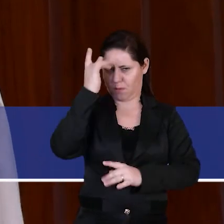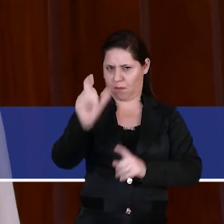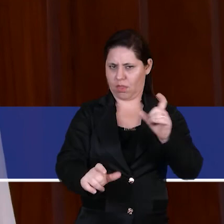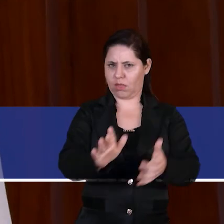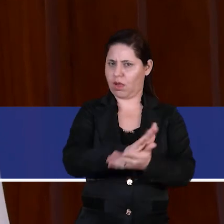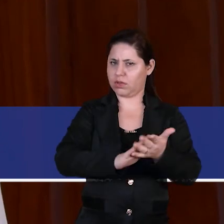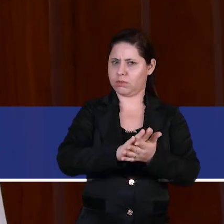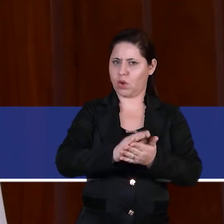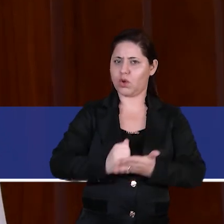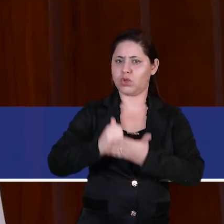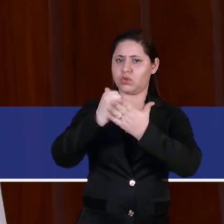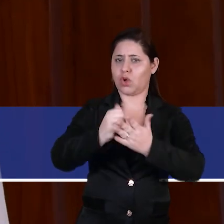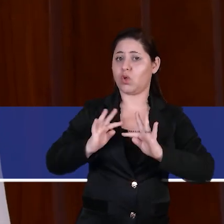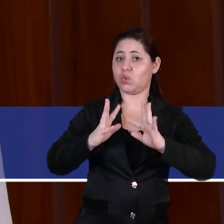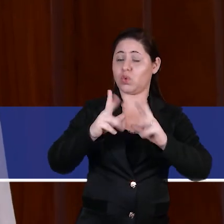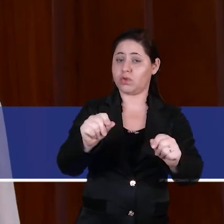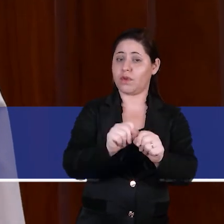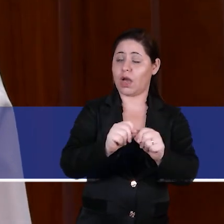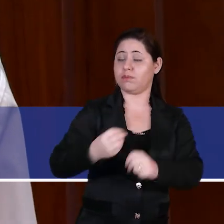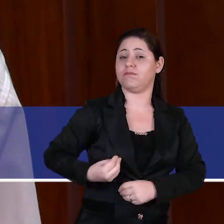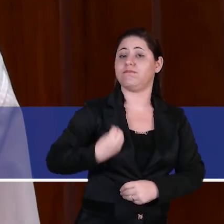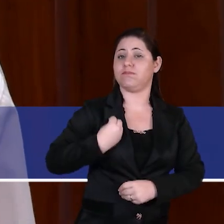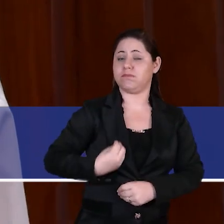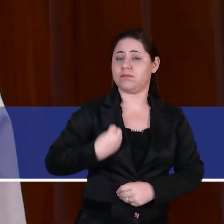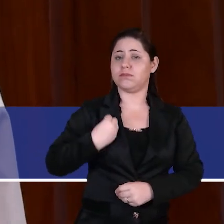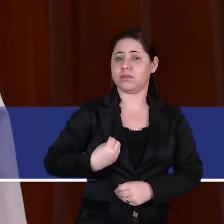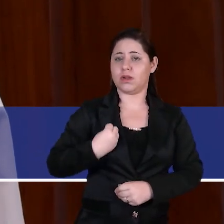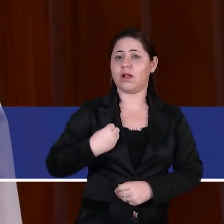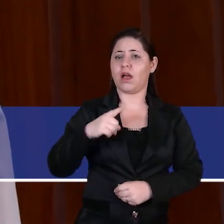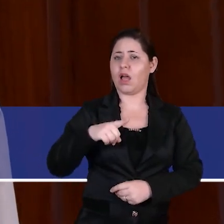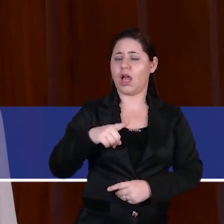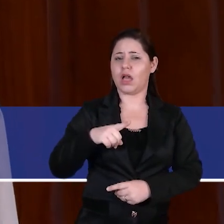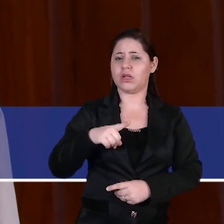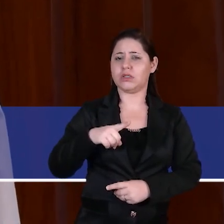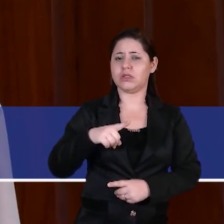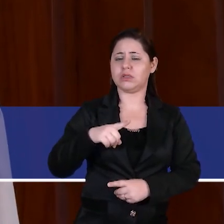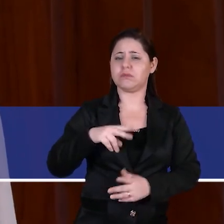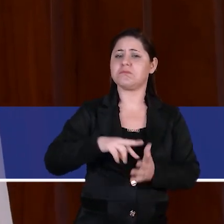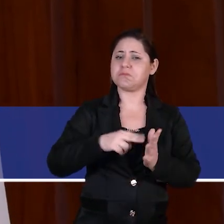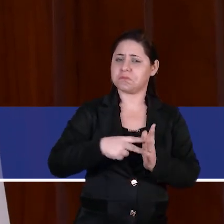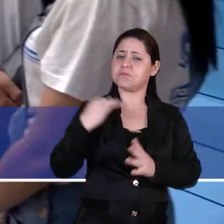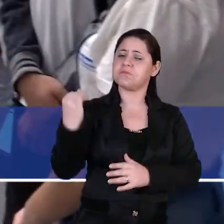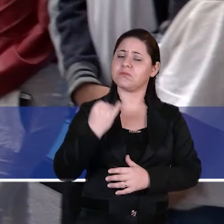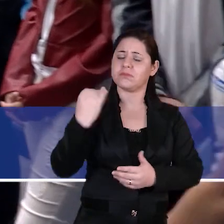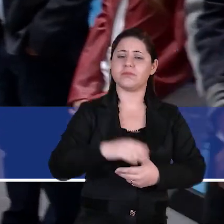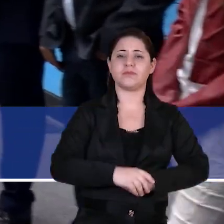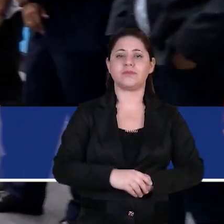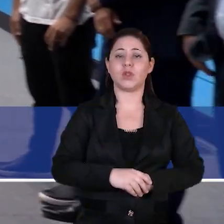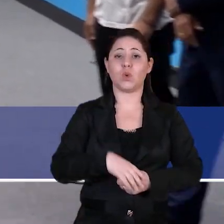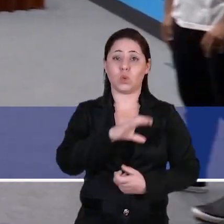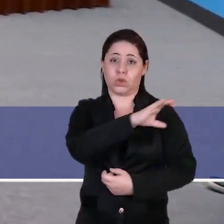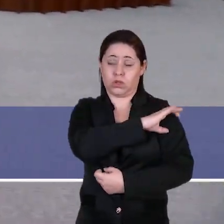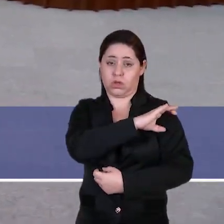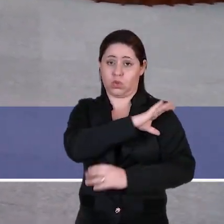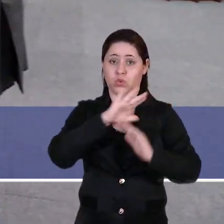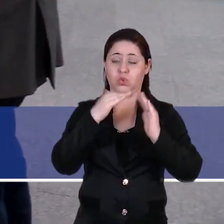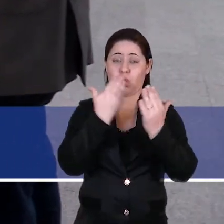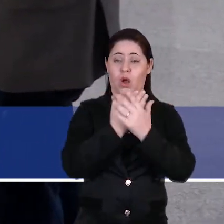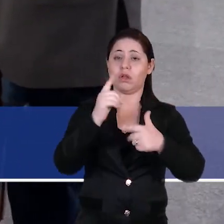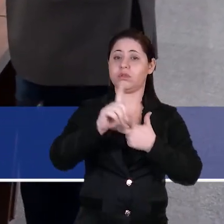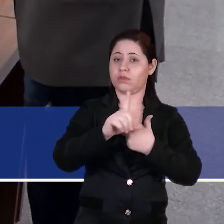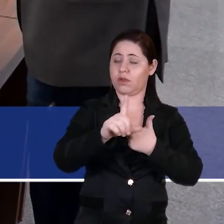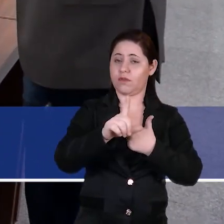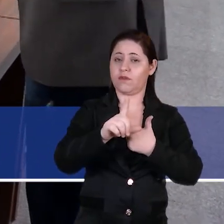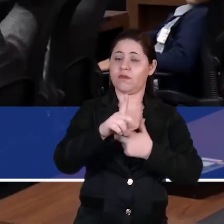julgar ninguém, só que eu quero ajudar todo mundo a fazer a sua parte, mesmo que seja insignificante o esforço. O coordenador da Escola do